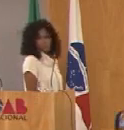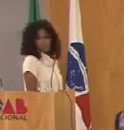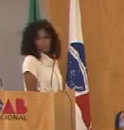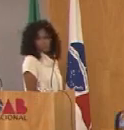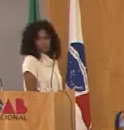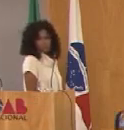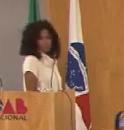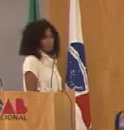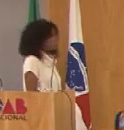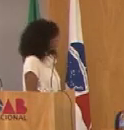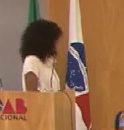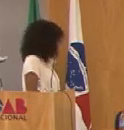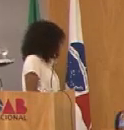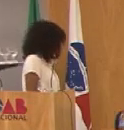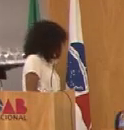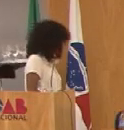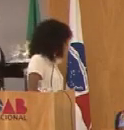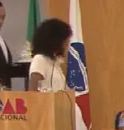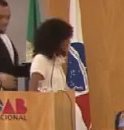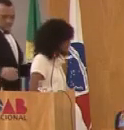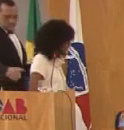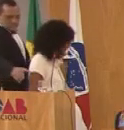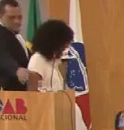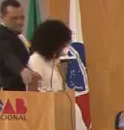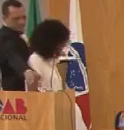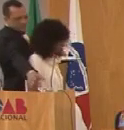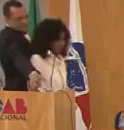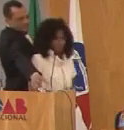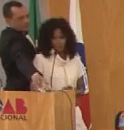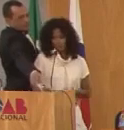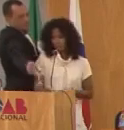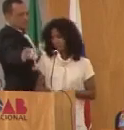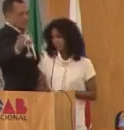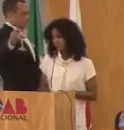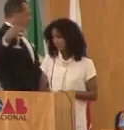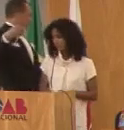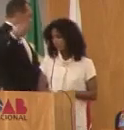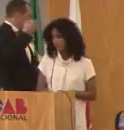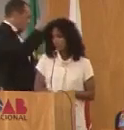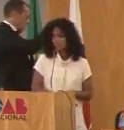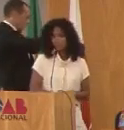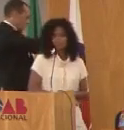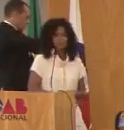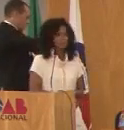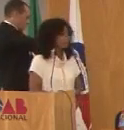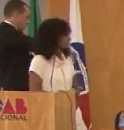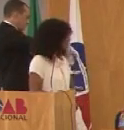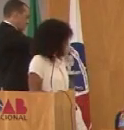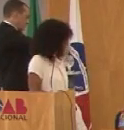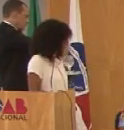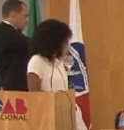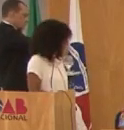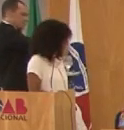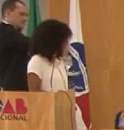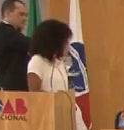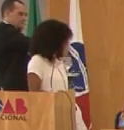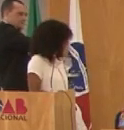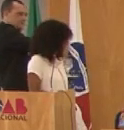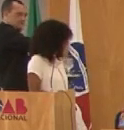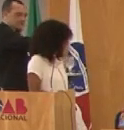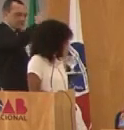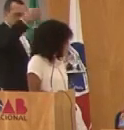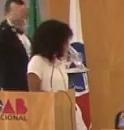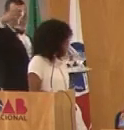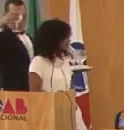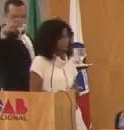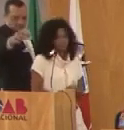Quer dizer, essa ideia de que o Norte, a Amazônia, é improdutivo e que vive às expensas do Sul, eu acho